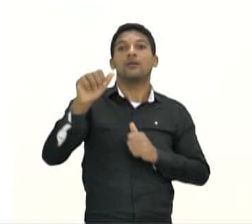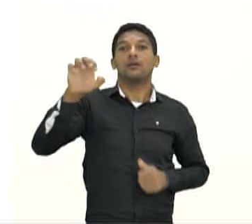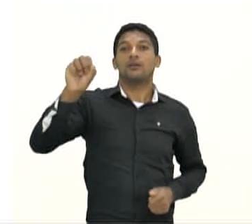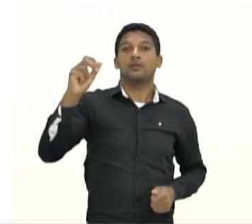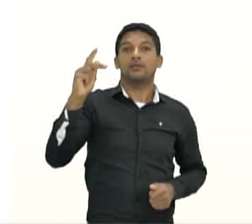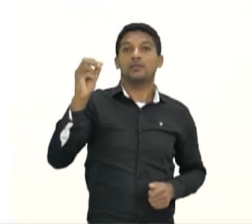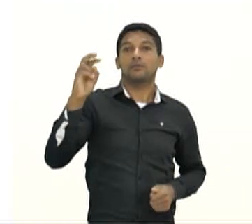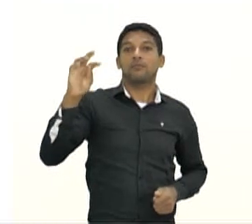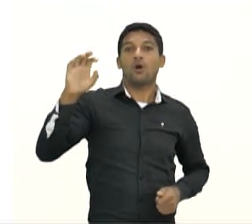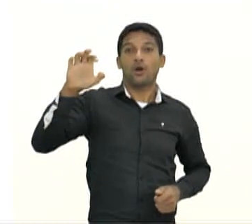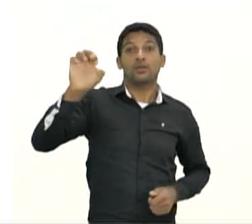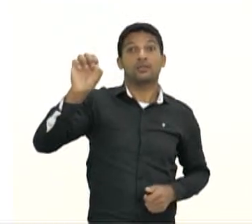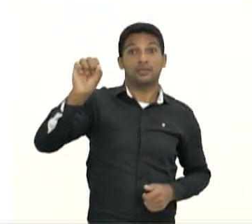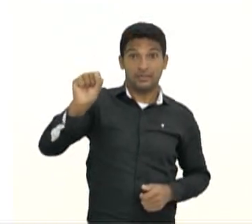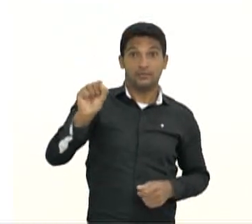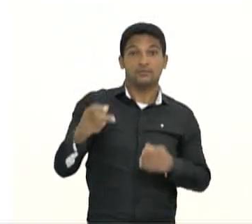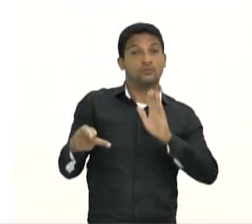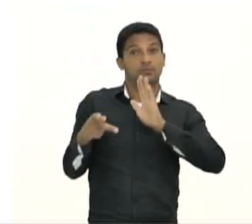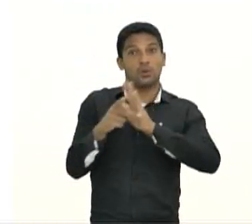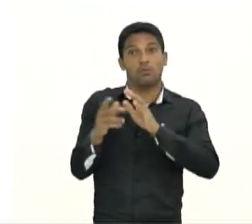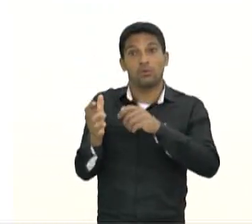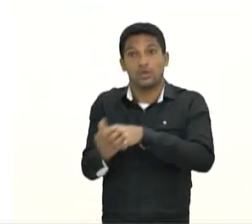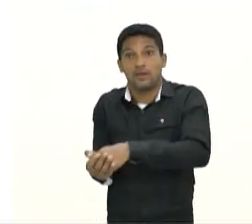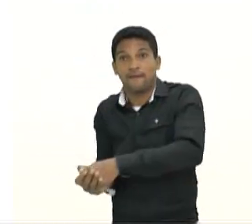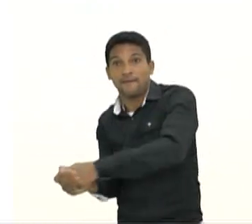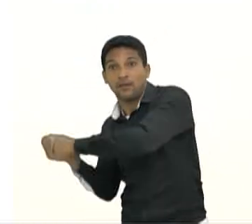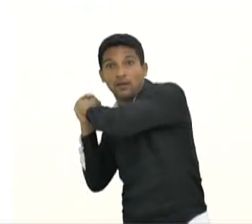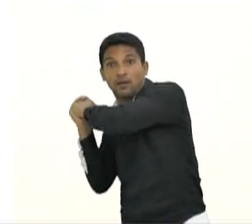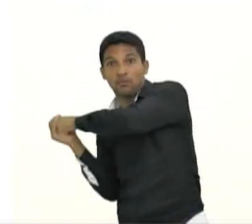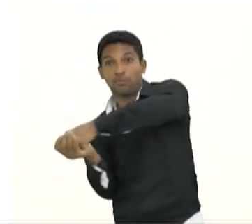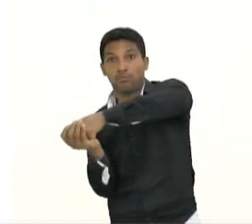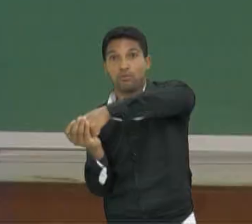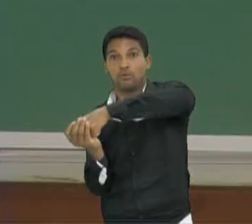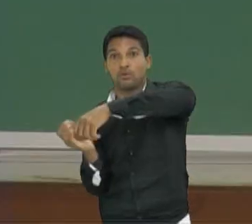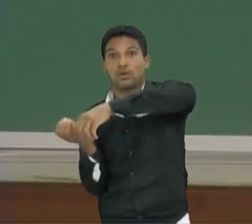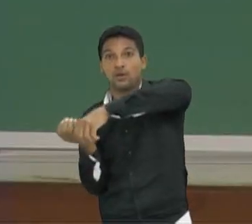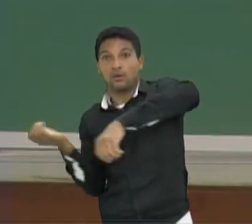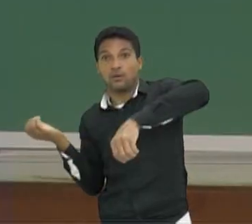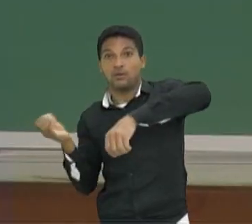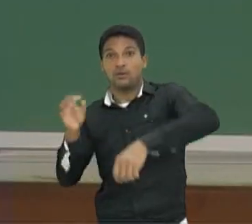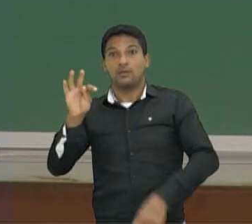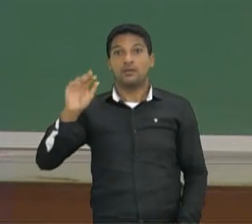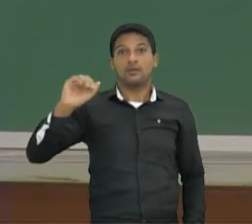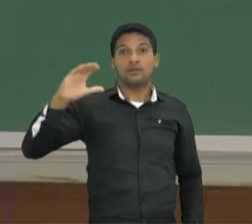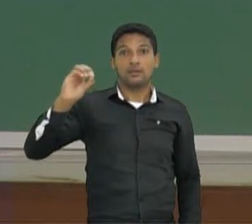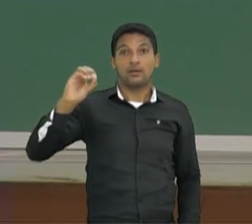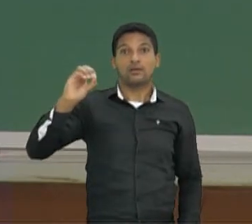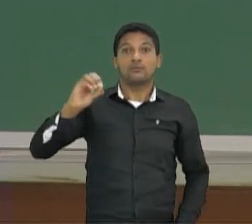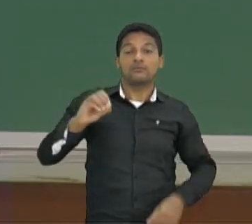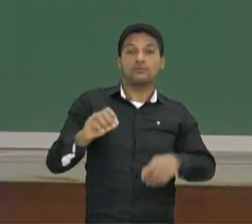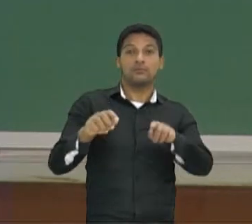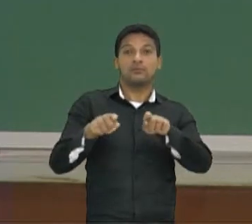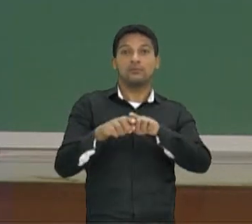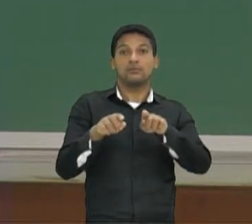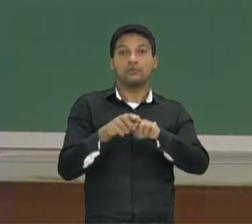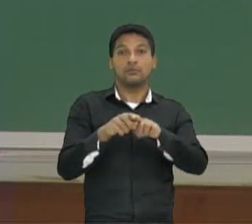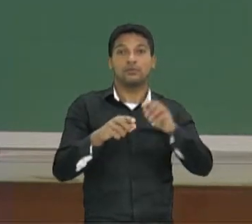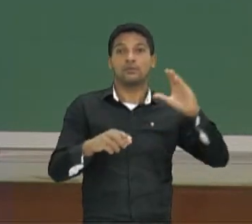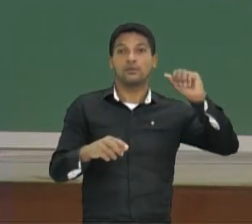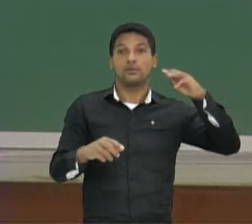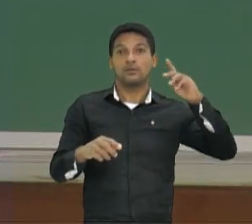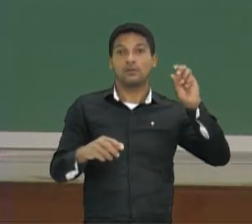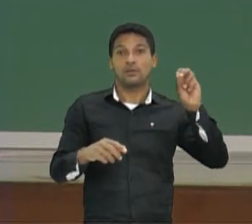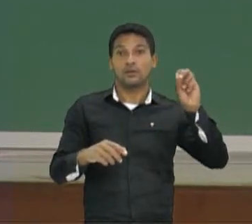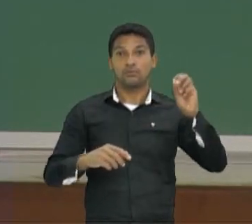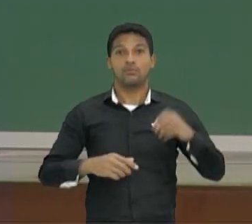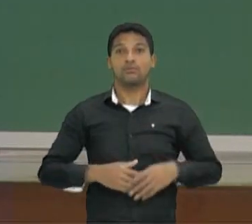campo. Então nós temos um apanhado geral sobre esses esportes, né? E na aula de hoje nós vamos especificamente